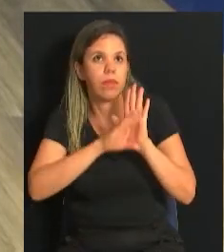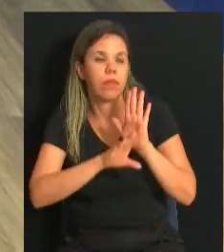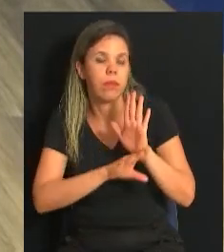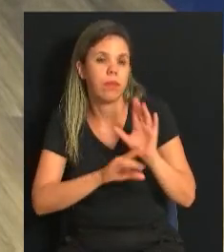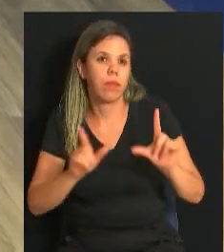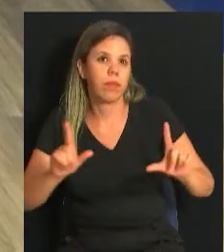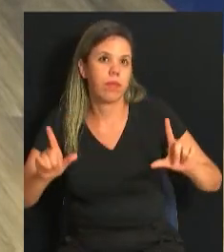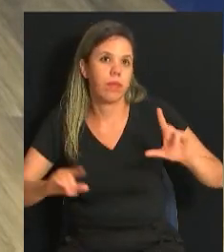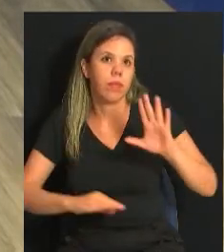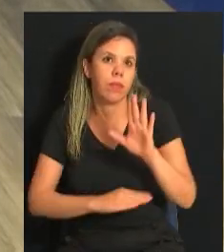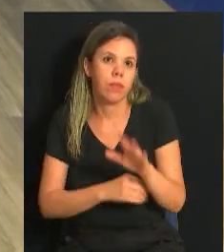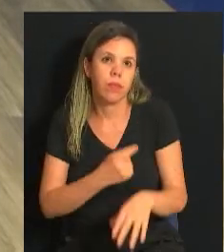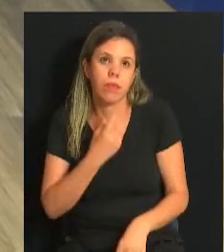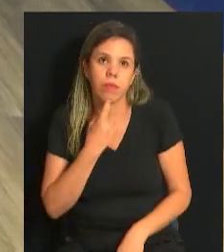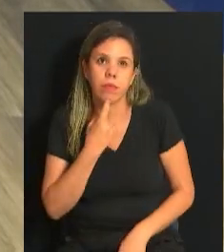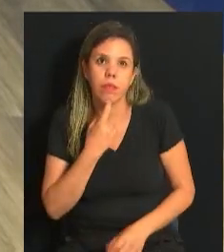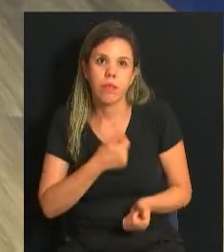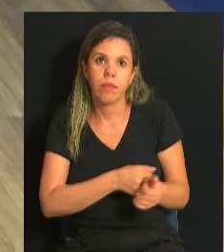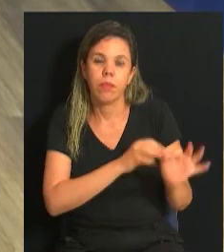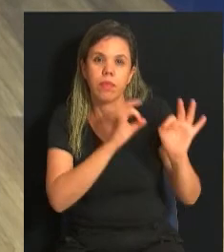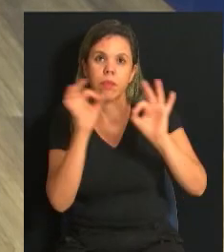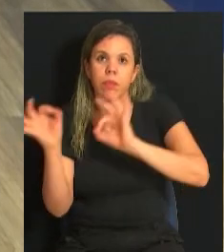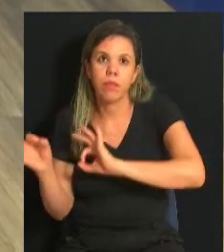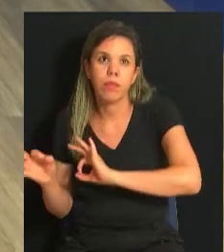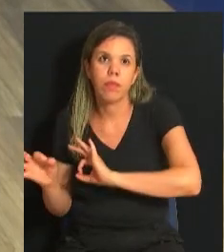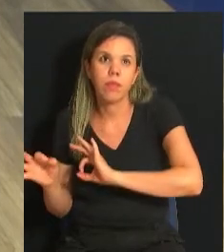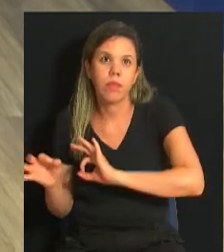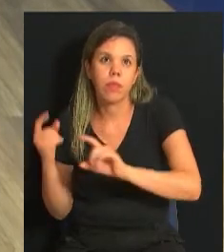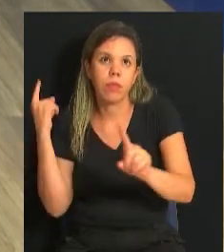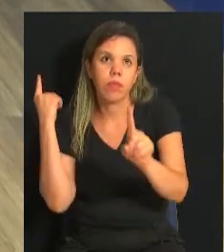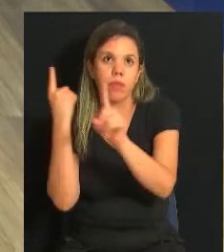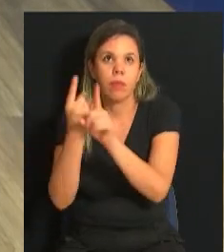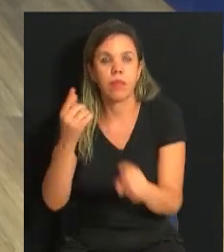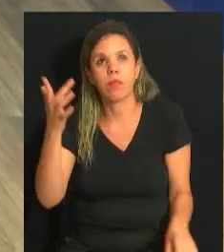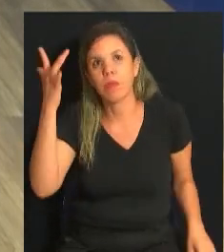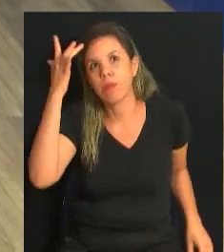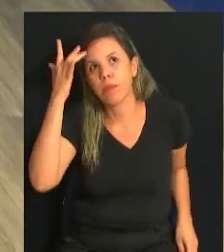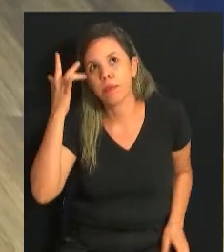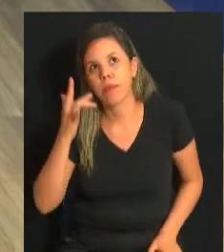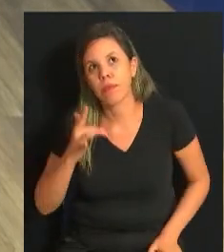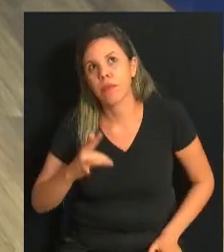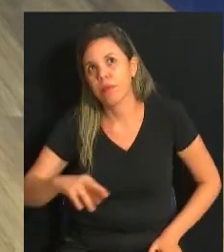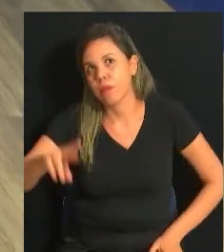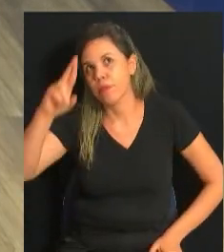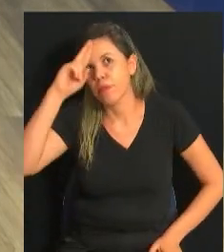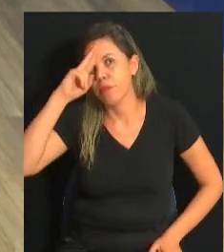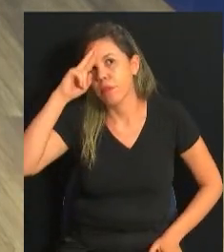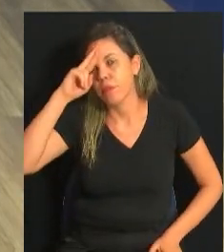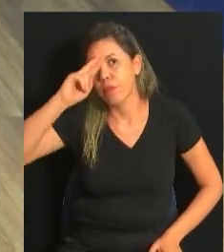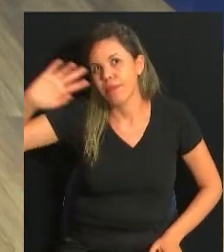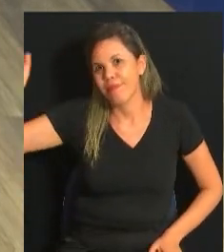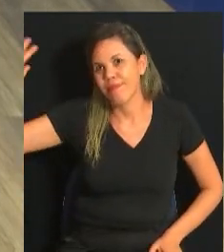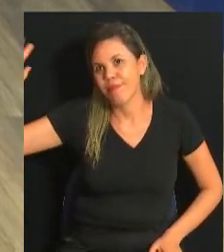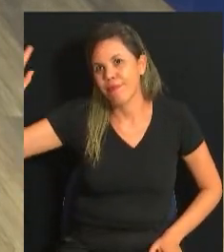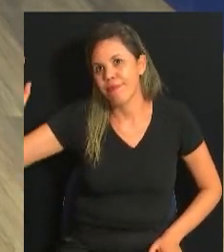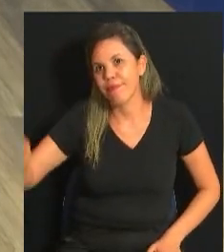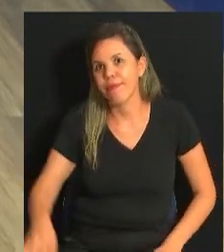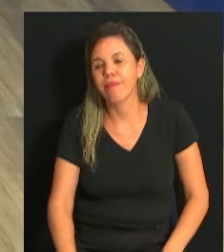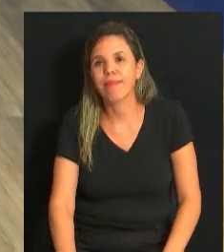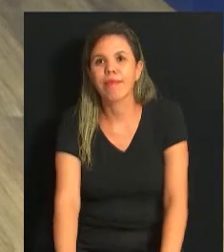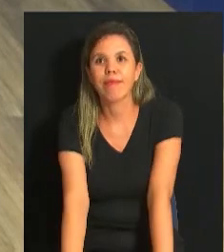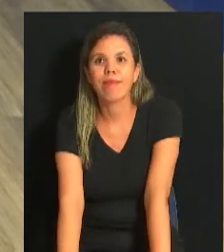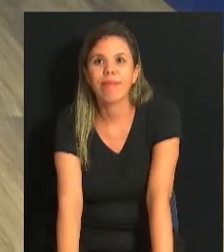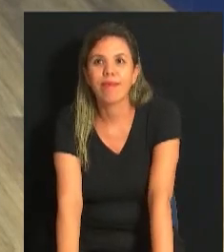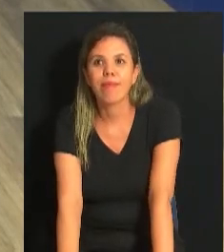aqui na TV Câmara Campinas acompanha nossa programação e nos vemos amanhã partir do meio-dia até lá tchau tchau